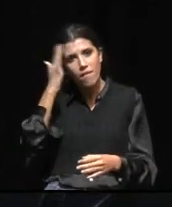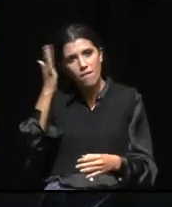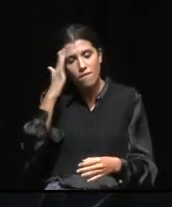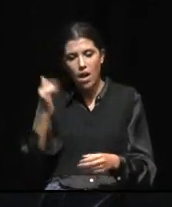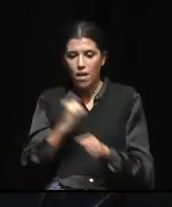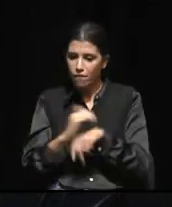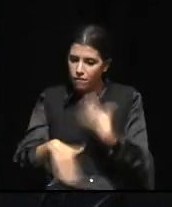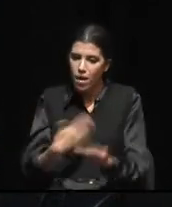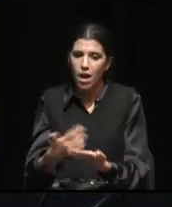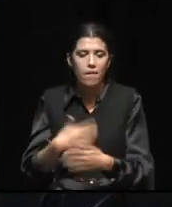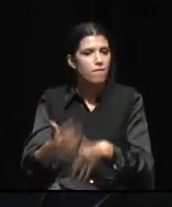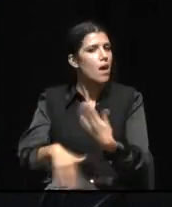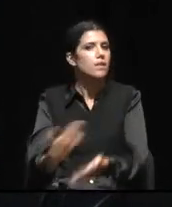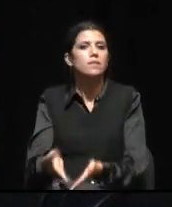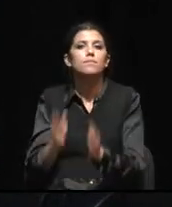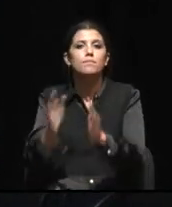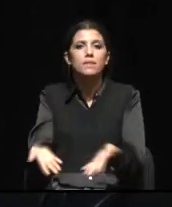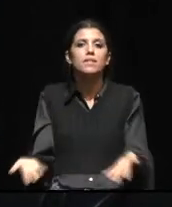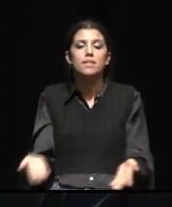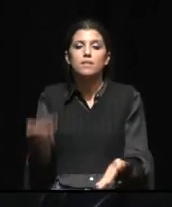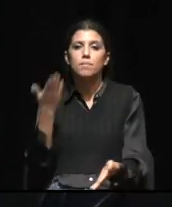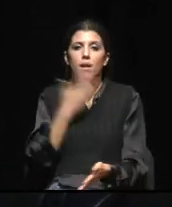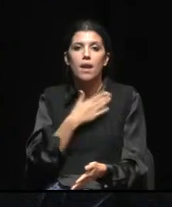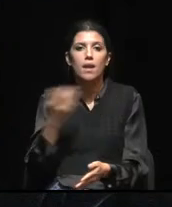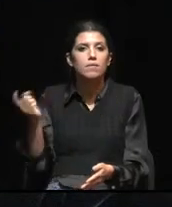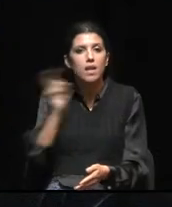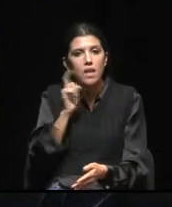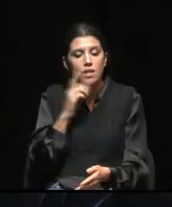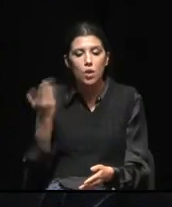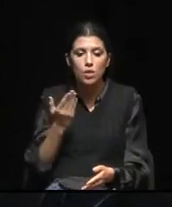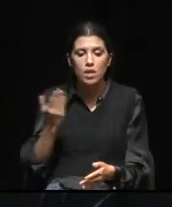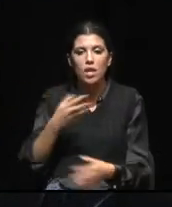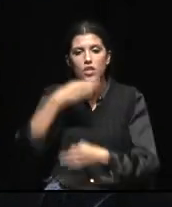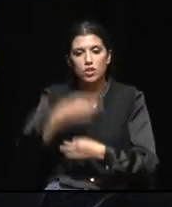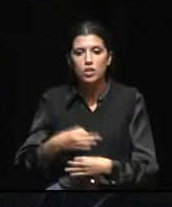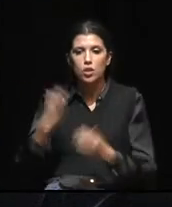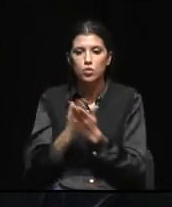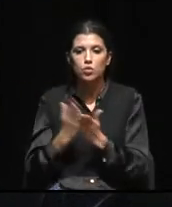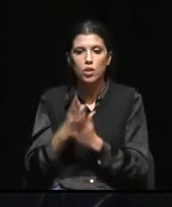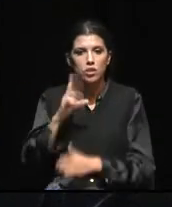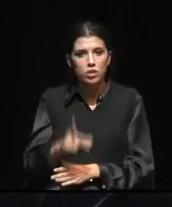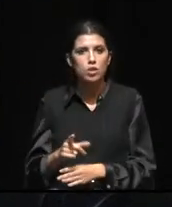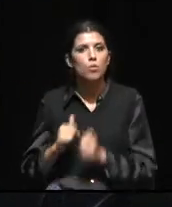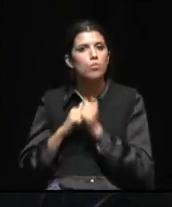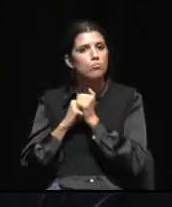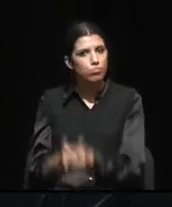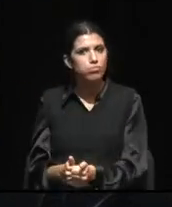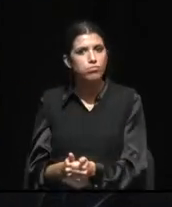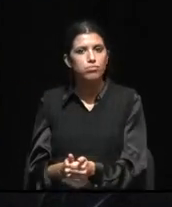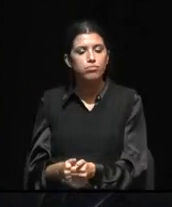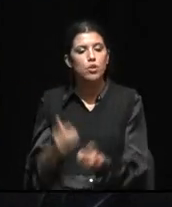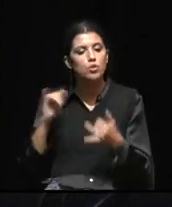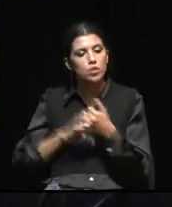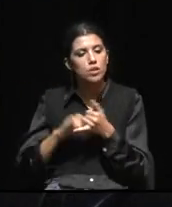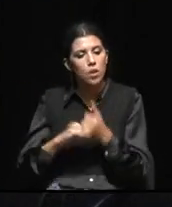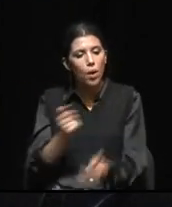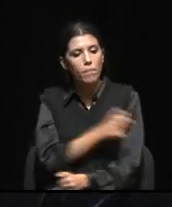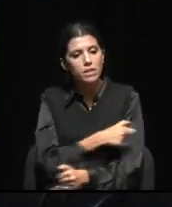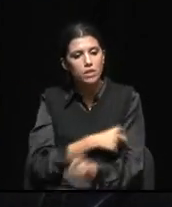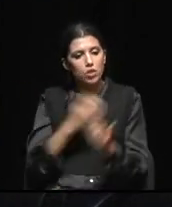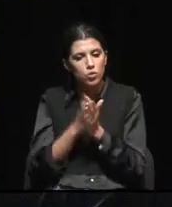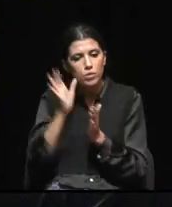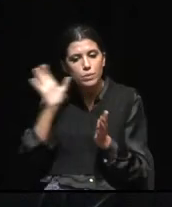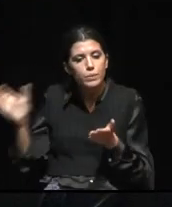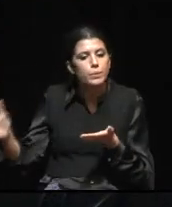Execute que avance para garantir que o direito e a dignidade de todos os estudantes da cidade de Lisboa seja cumprido que à associações representadas